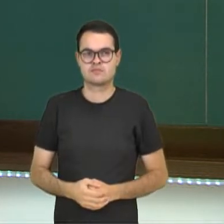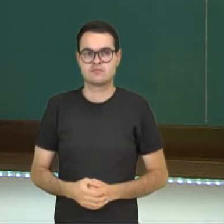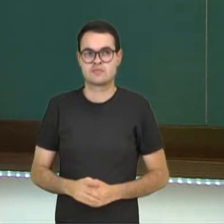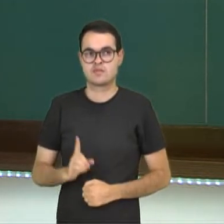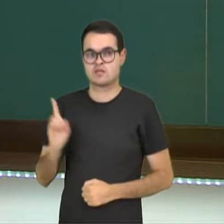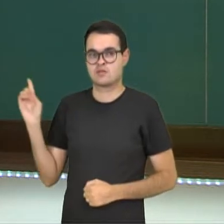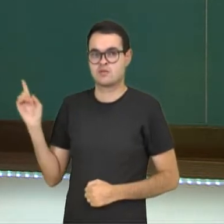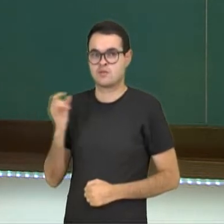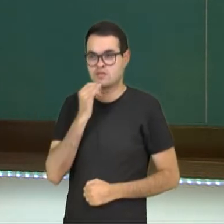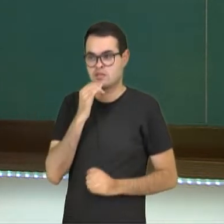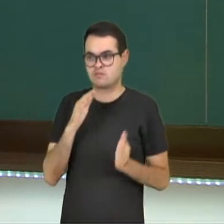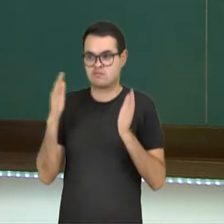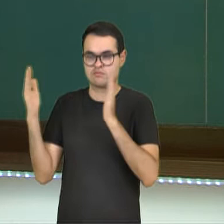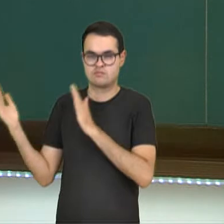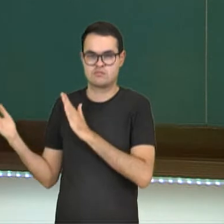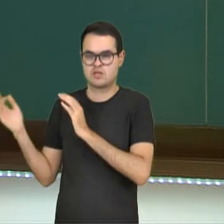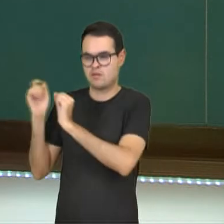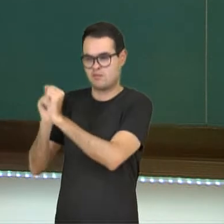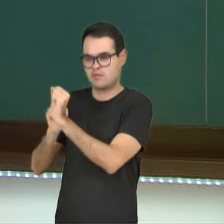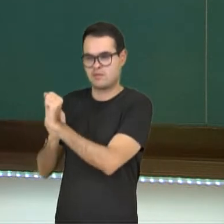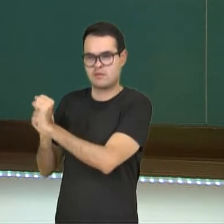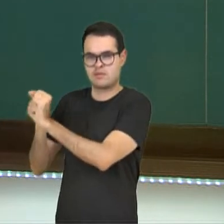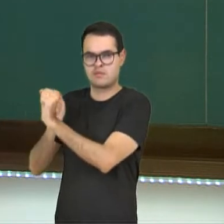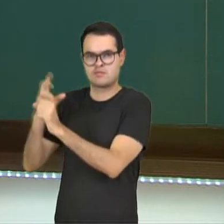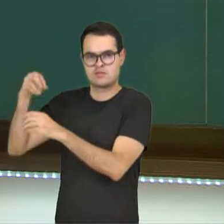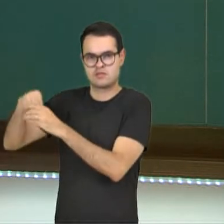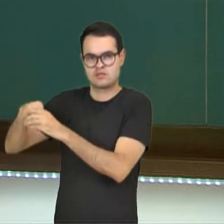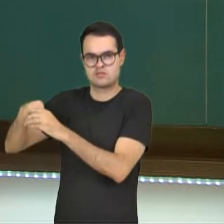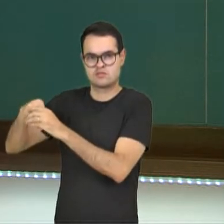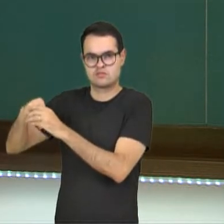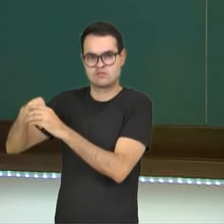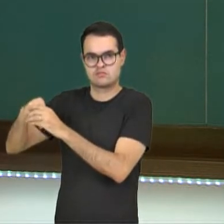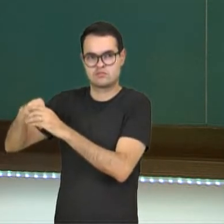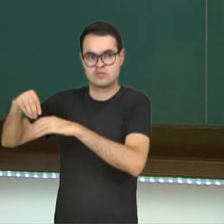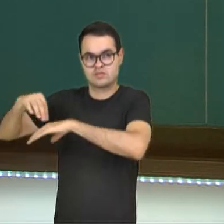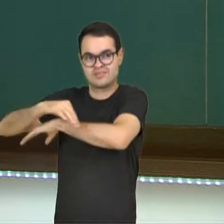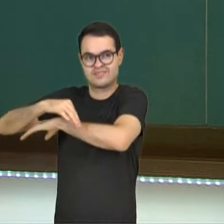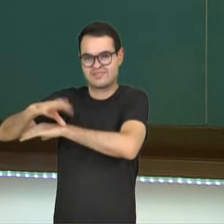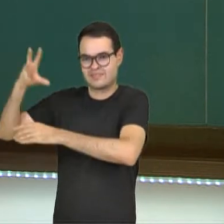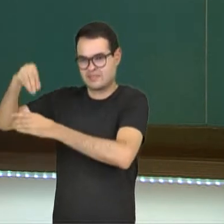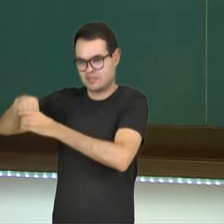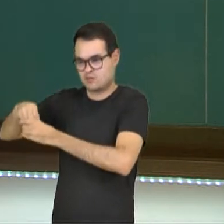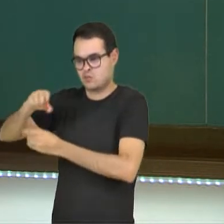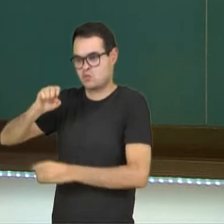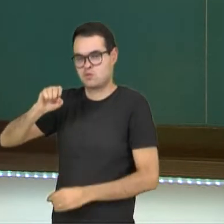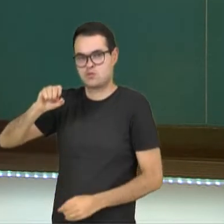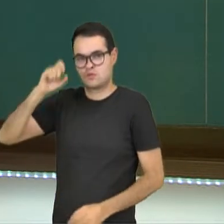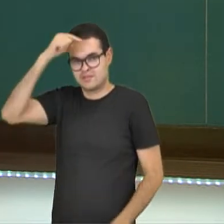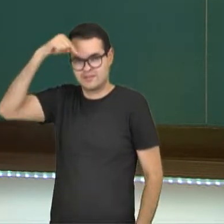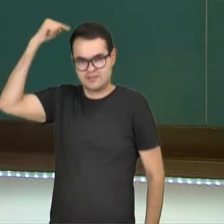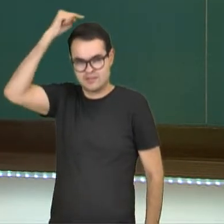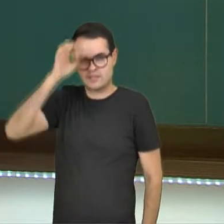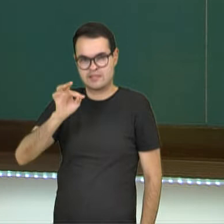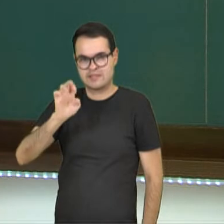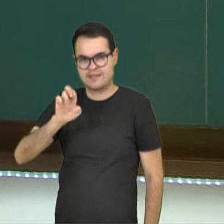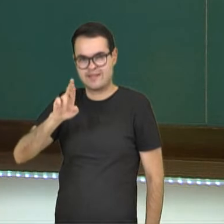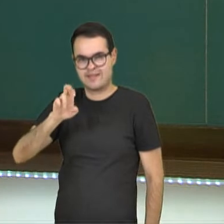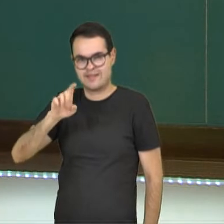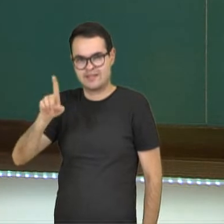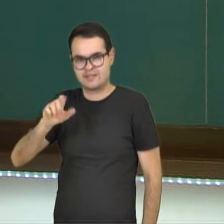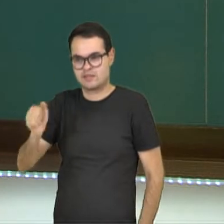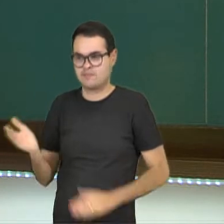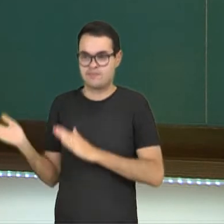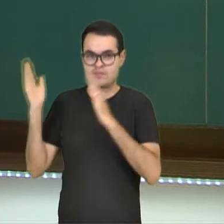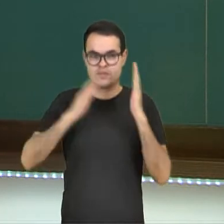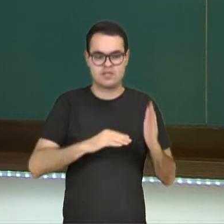Aqui é o exemplo da escultura, dentro da arquitetura aqui, a Santa Teresa do Bernini, né? E do Michelangelo, é o